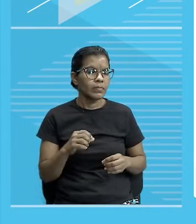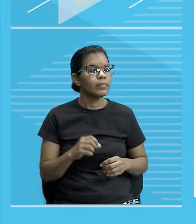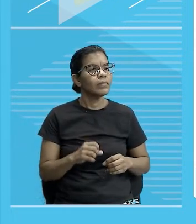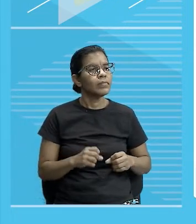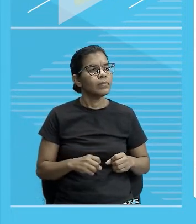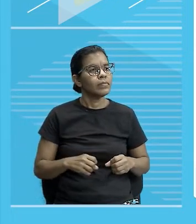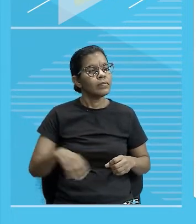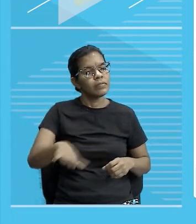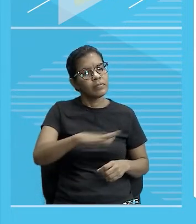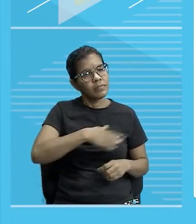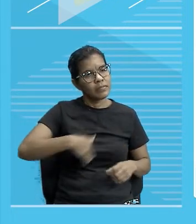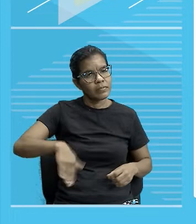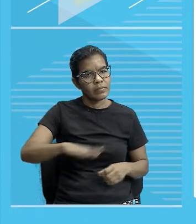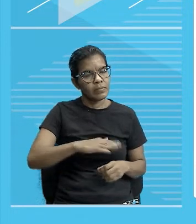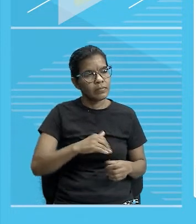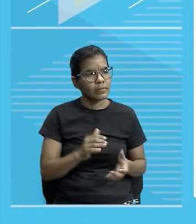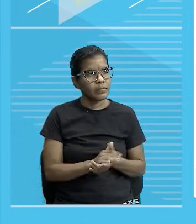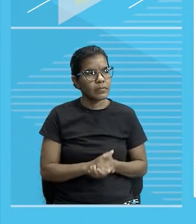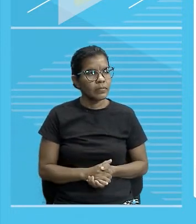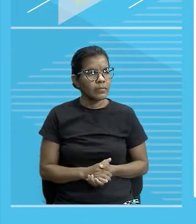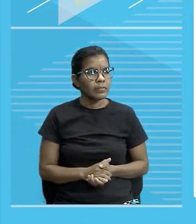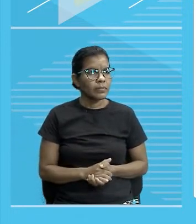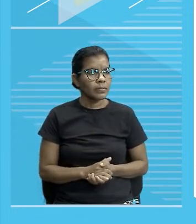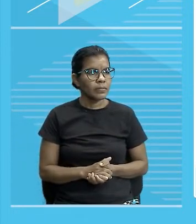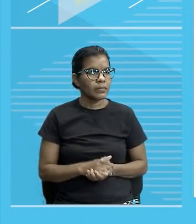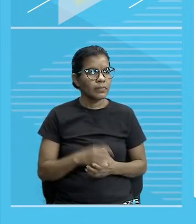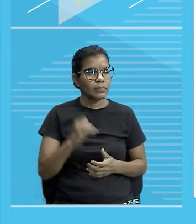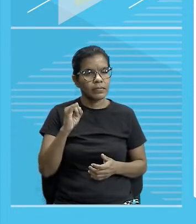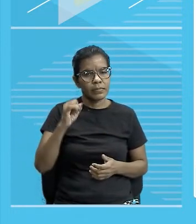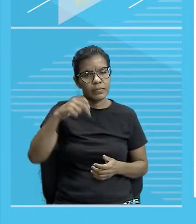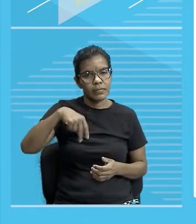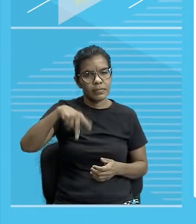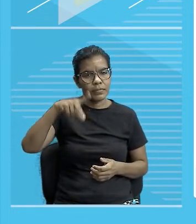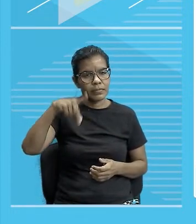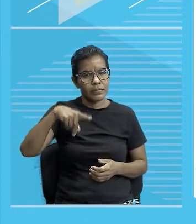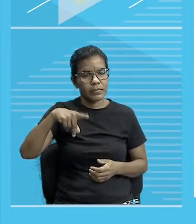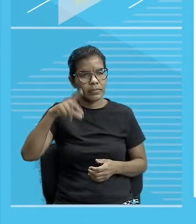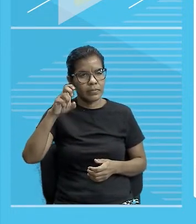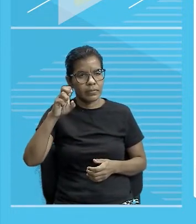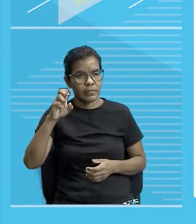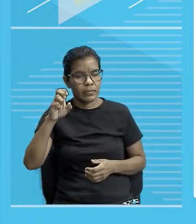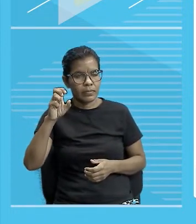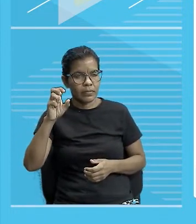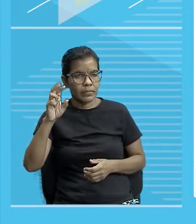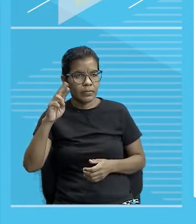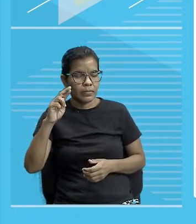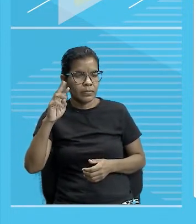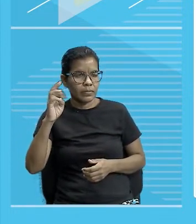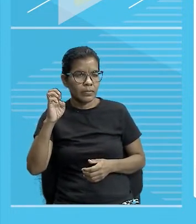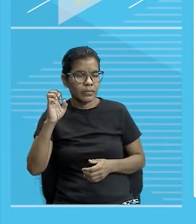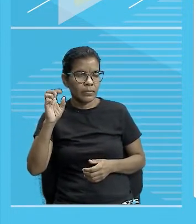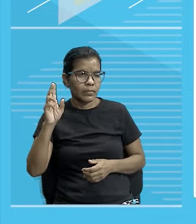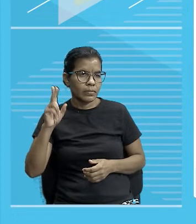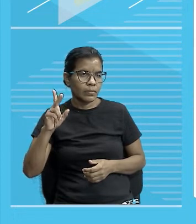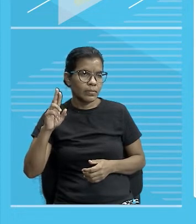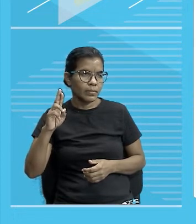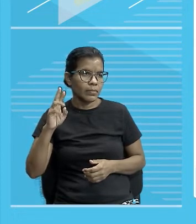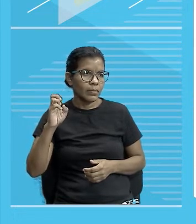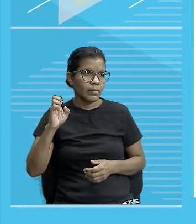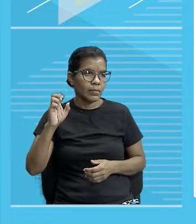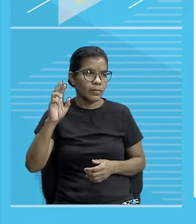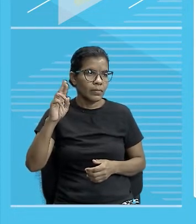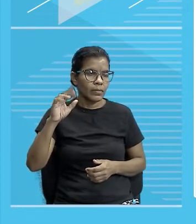ambientais interfere os fatores ambientais fatores certo fatores